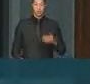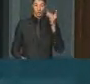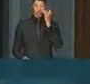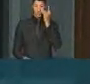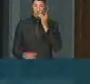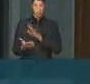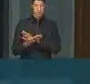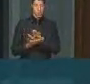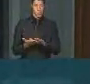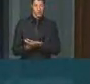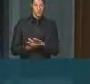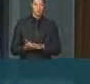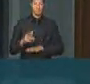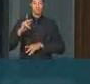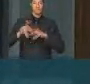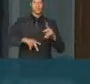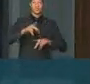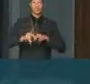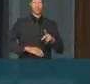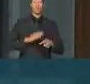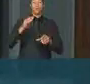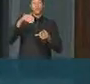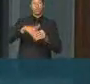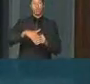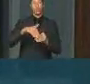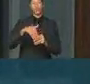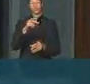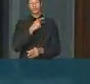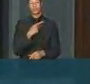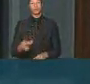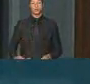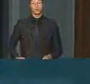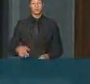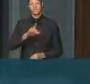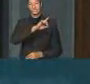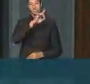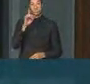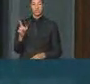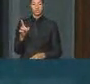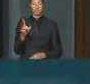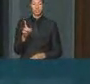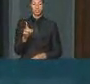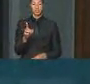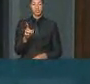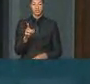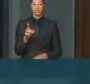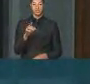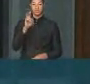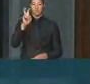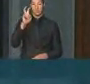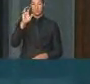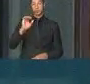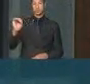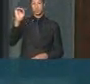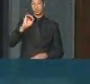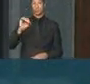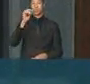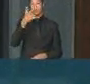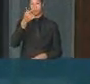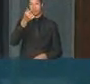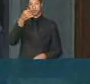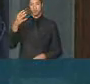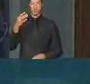Dilma Rousseff o povo que votou nesta presidenta no dia 5 de outubro